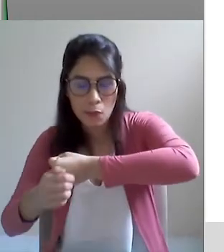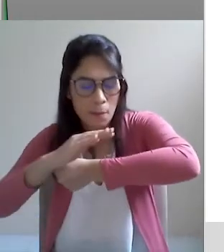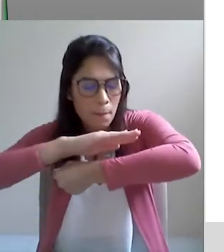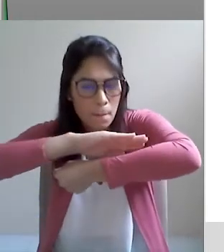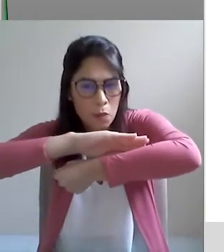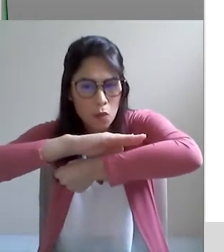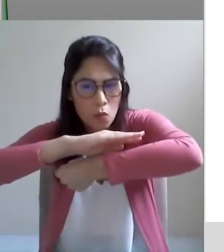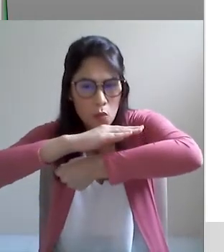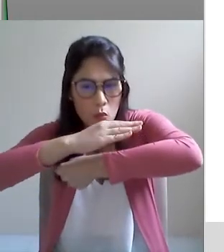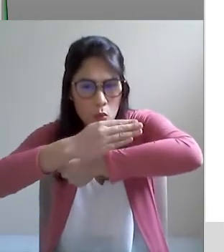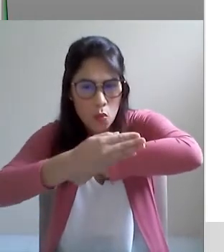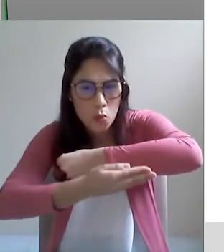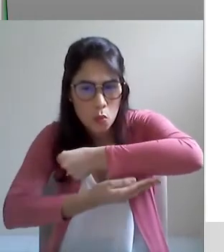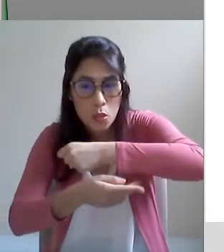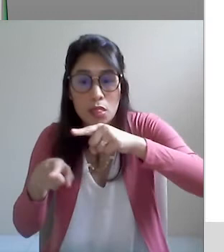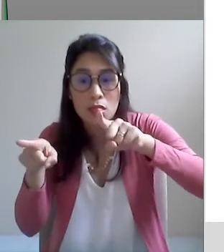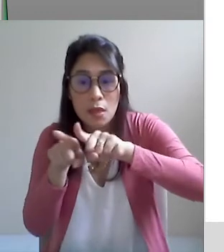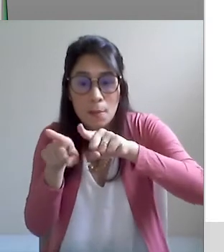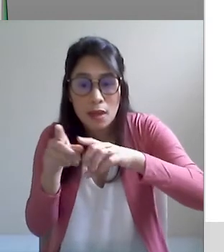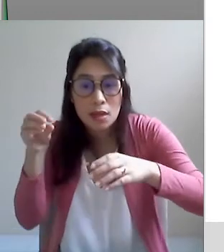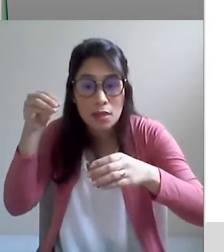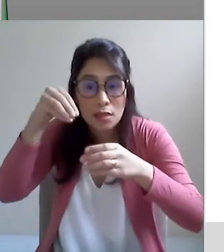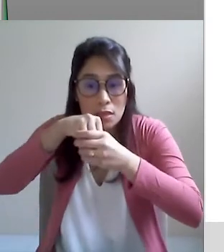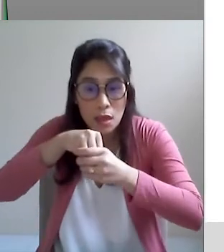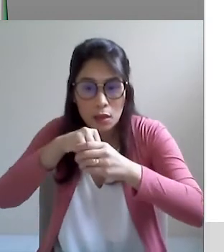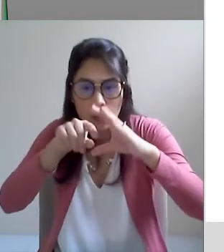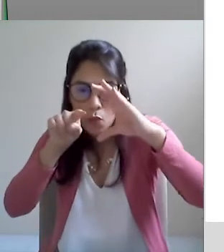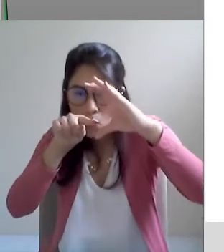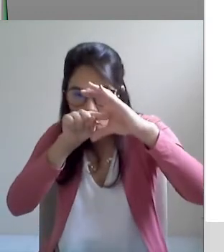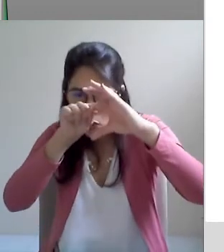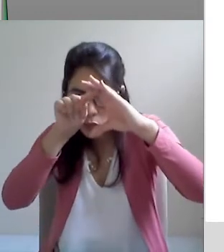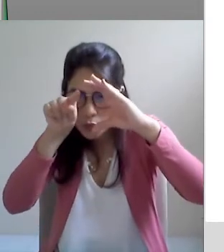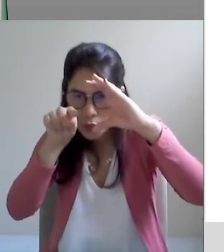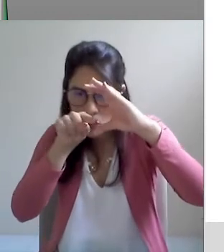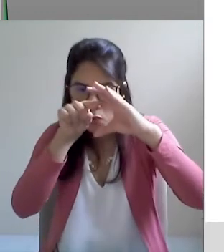externamente, ou seja, a sua superfície, e